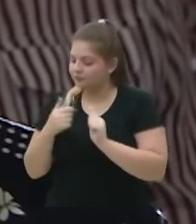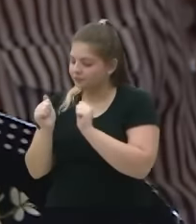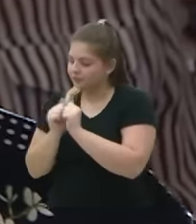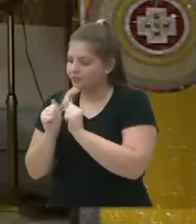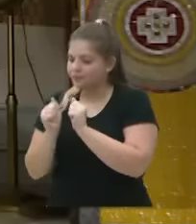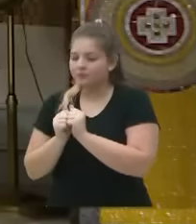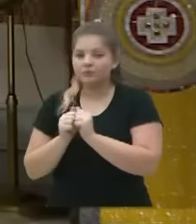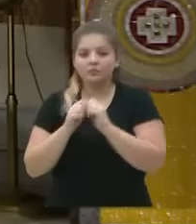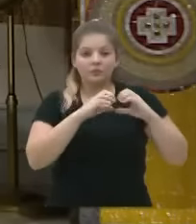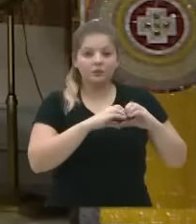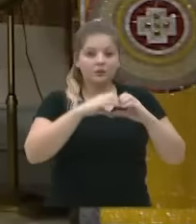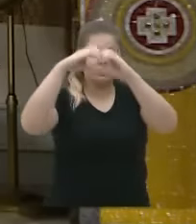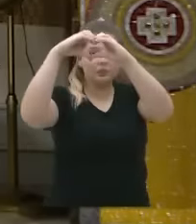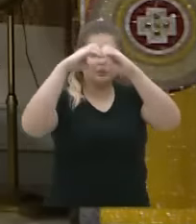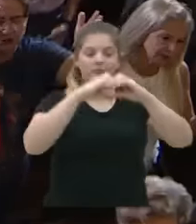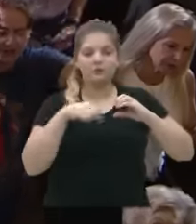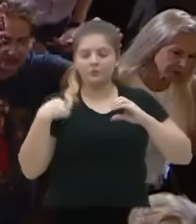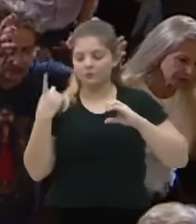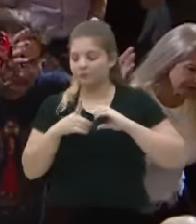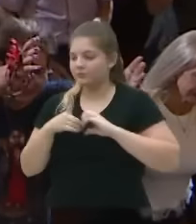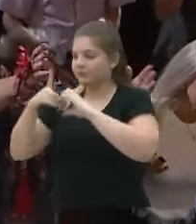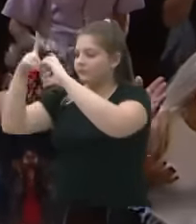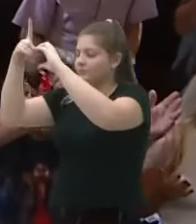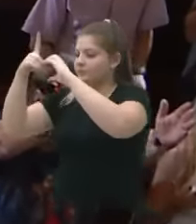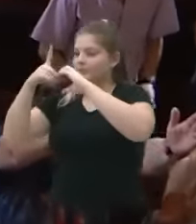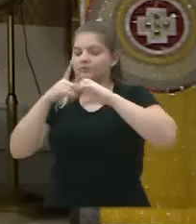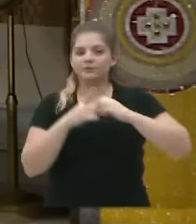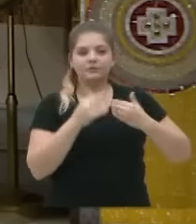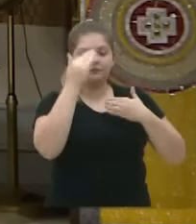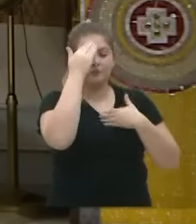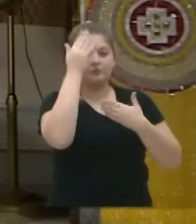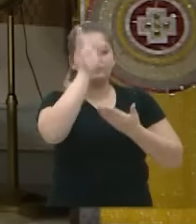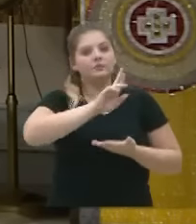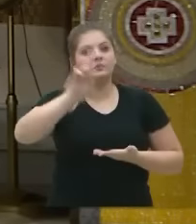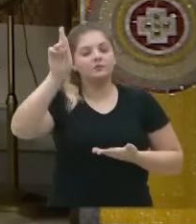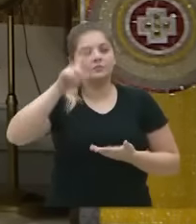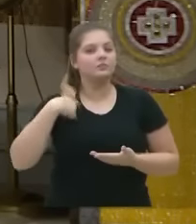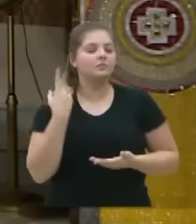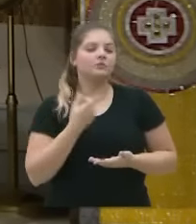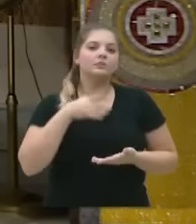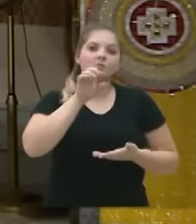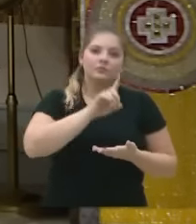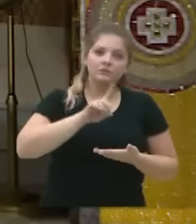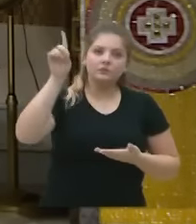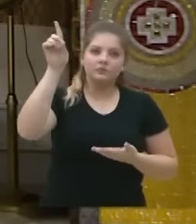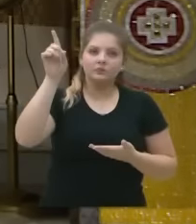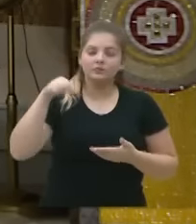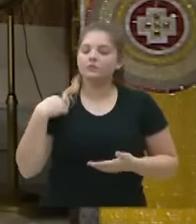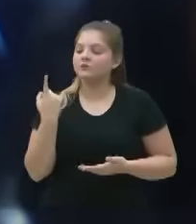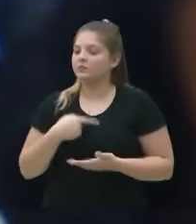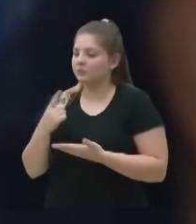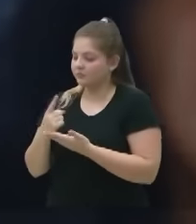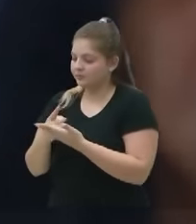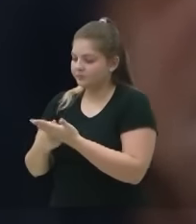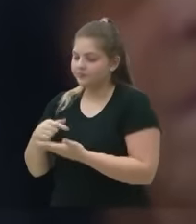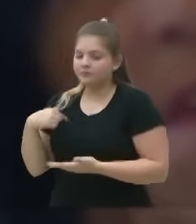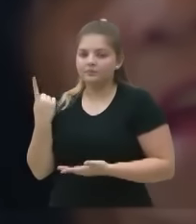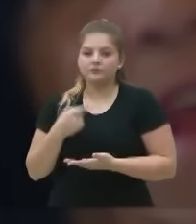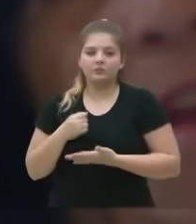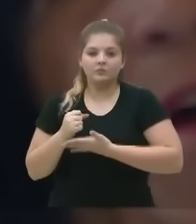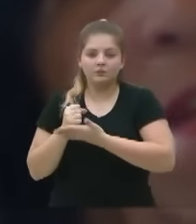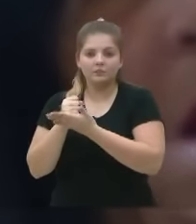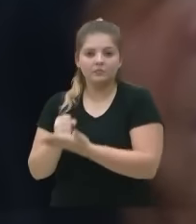meio de nós. Corações ao alto. O nosso coração está em Deus. Demos graças ao Senhor e nosso Deus. É nosso